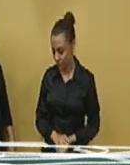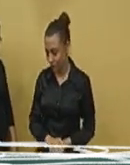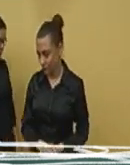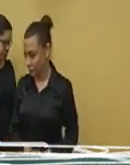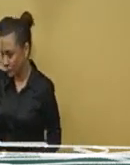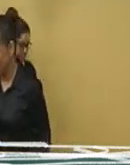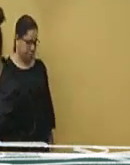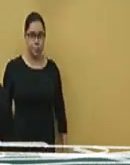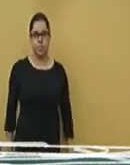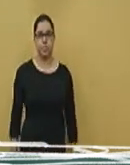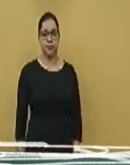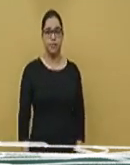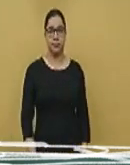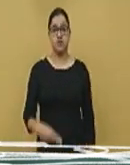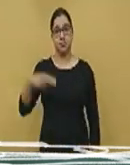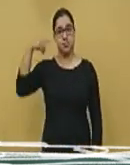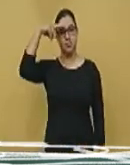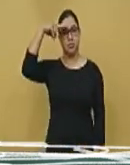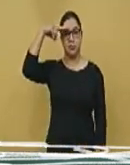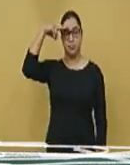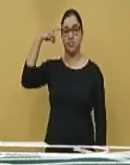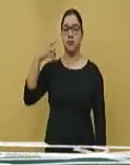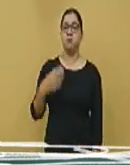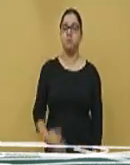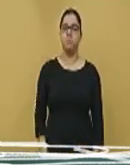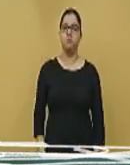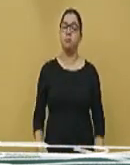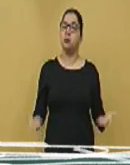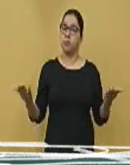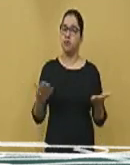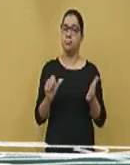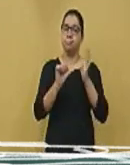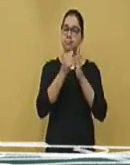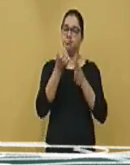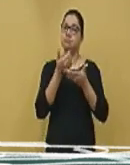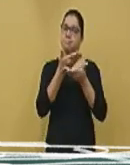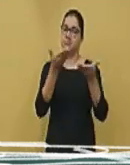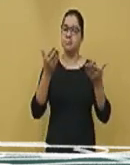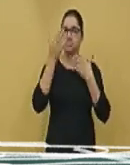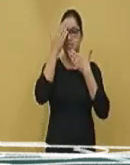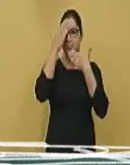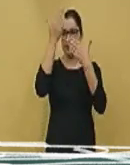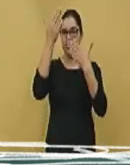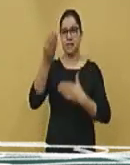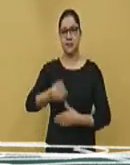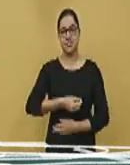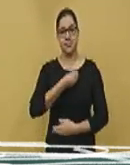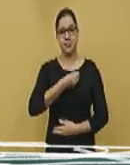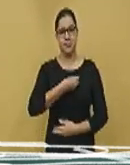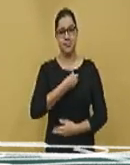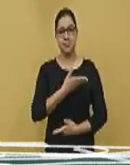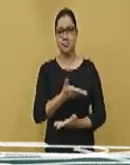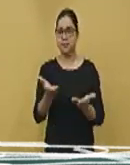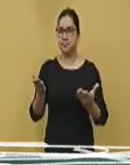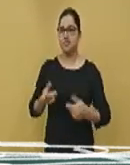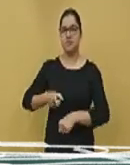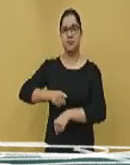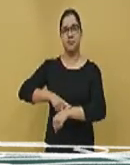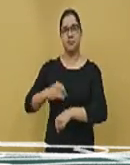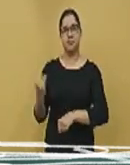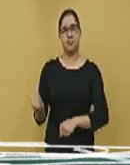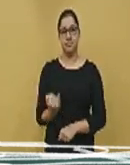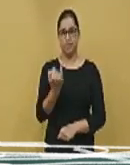Primeiramente, eu gostaria de agradecer a todos que estão aqui, a todos e todas que estão aqui participando desse momento importante